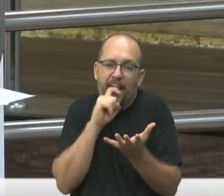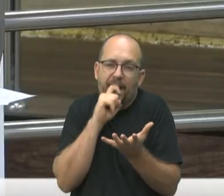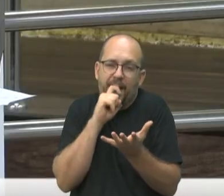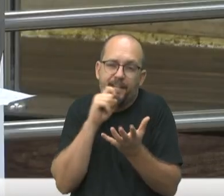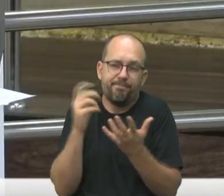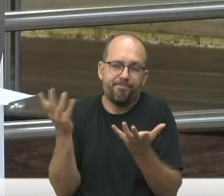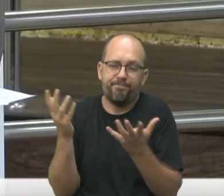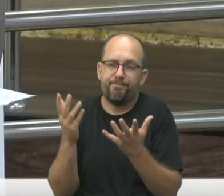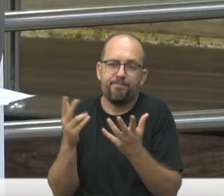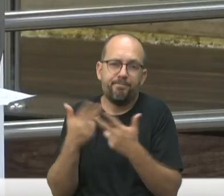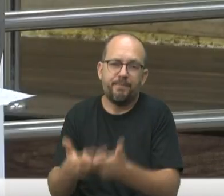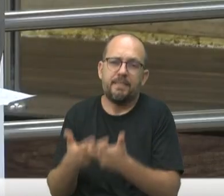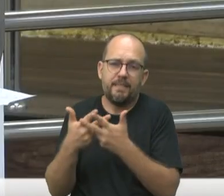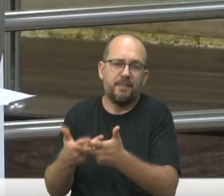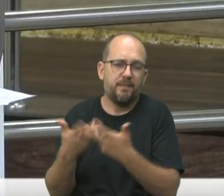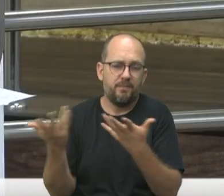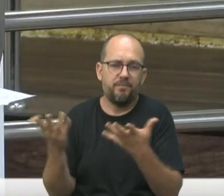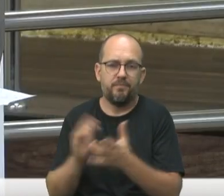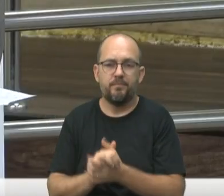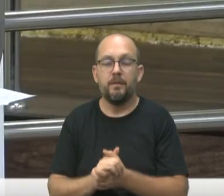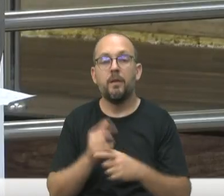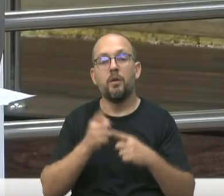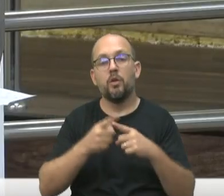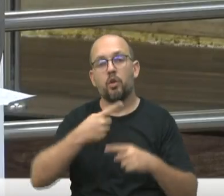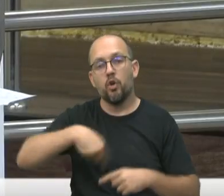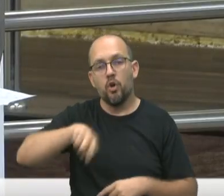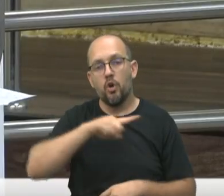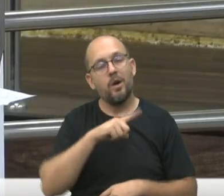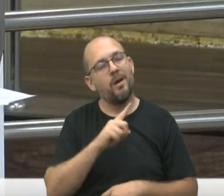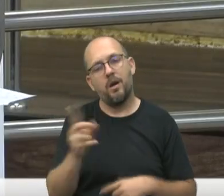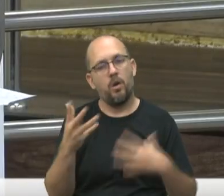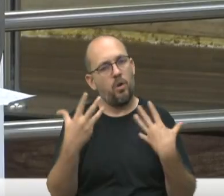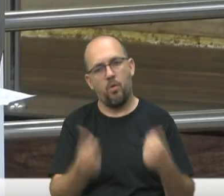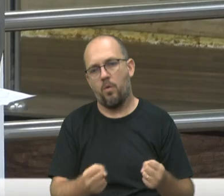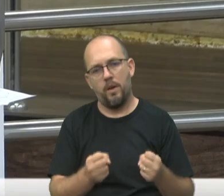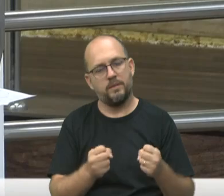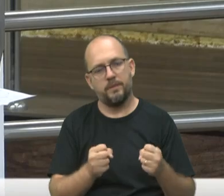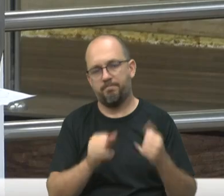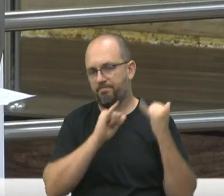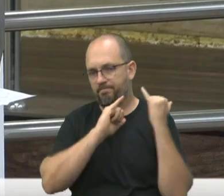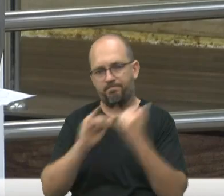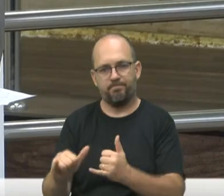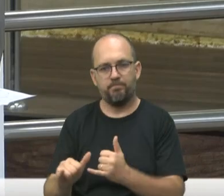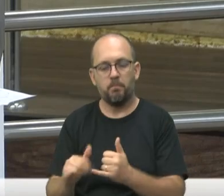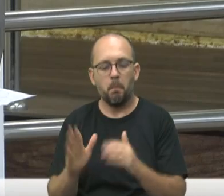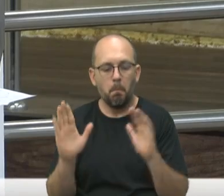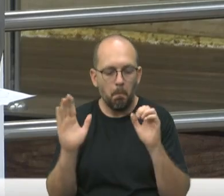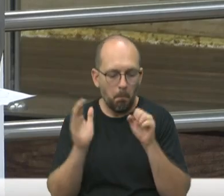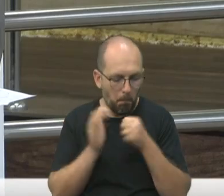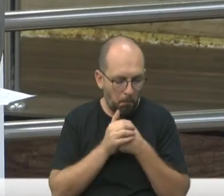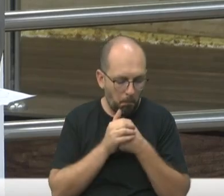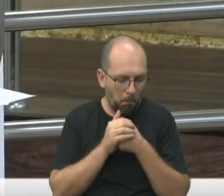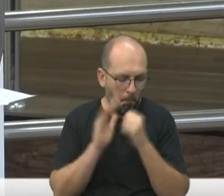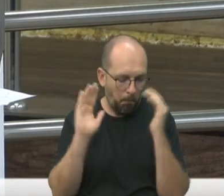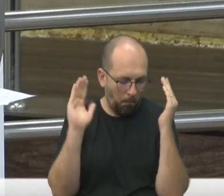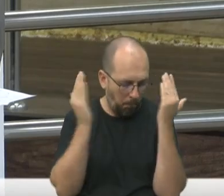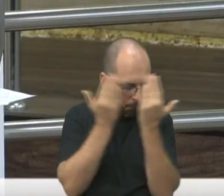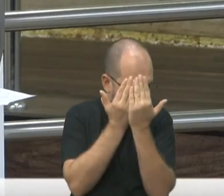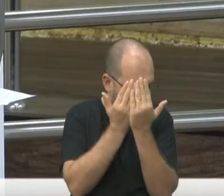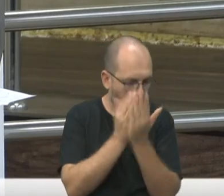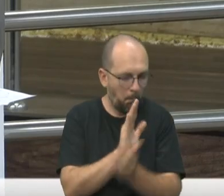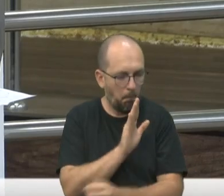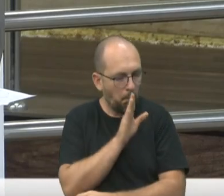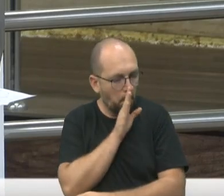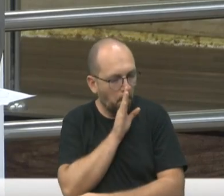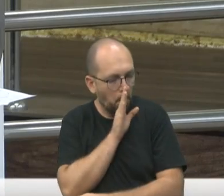se contentem. Porque nós não aceitamos mais nos recolher, nos enclausurar, nos